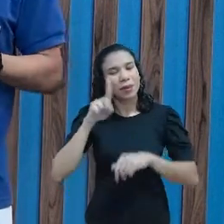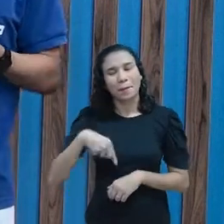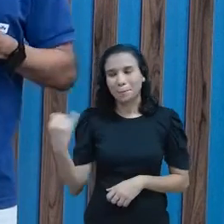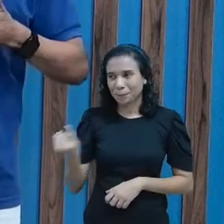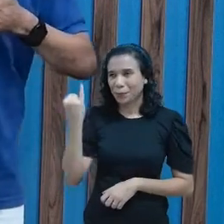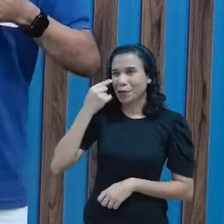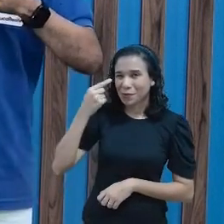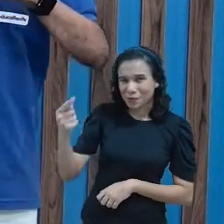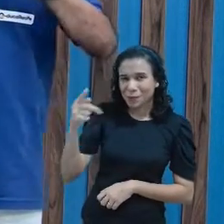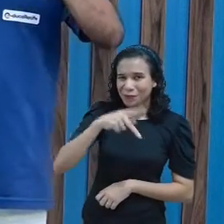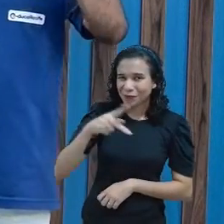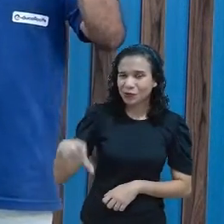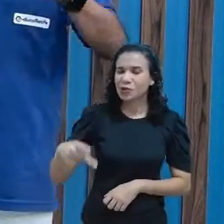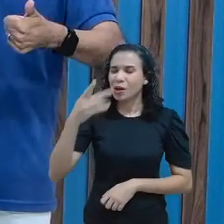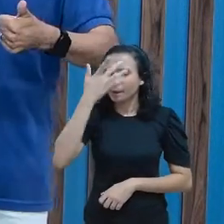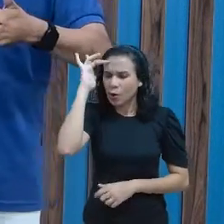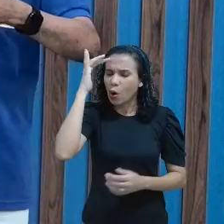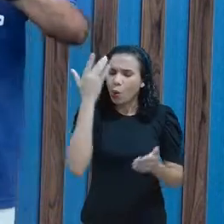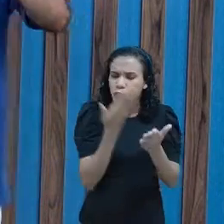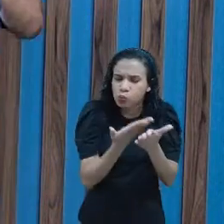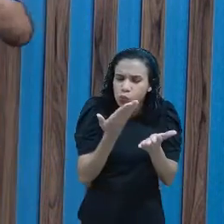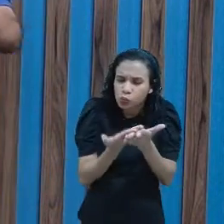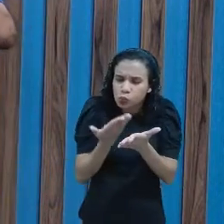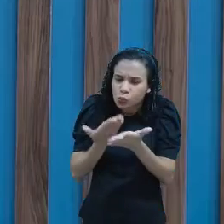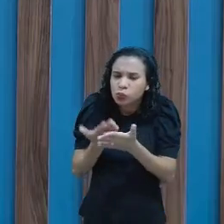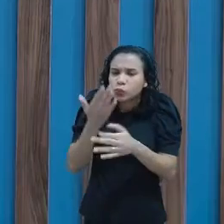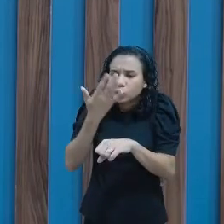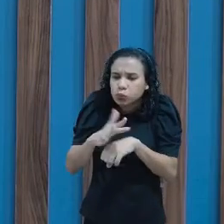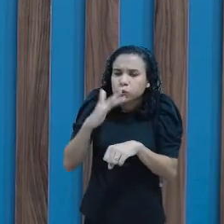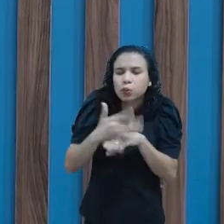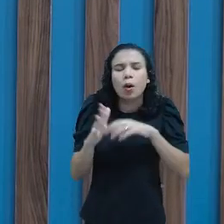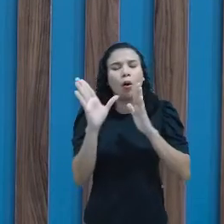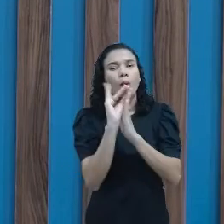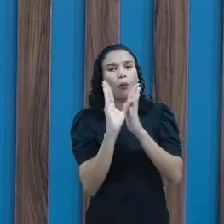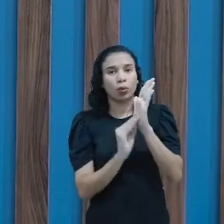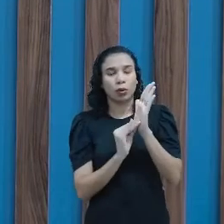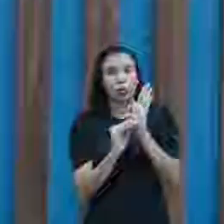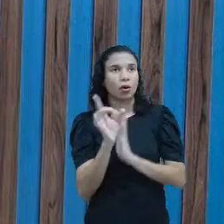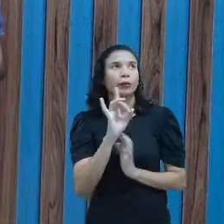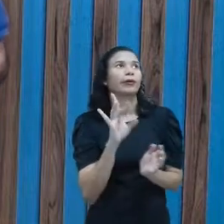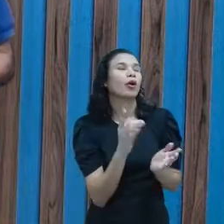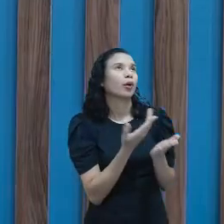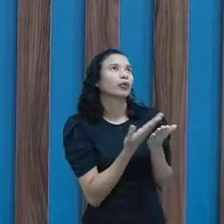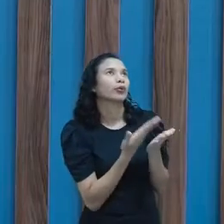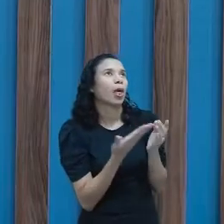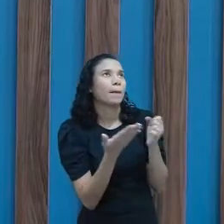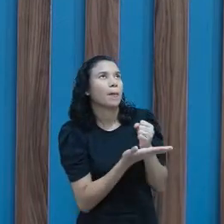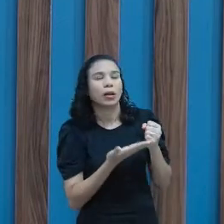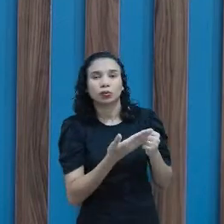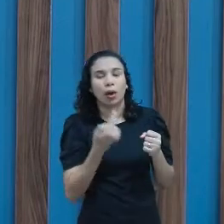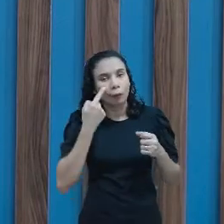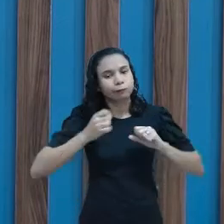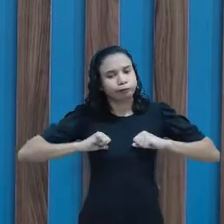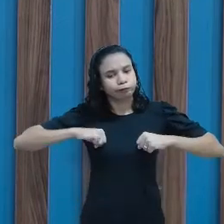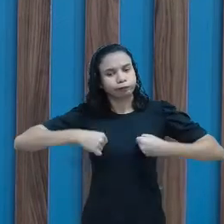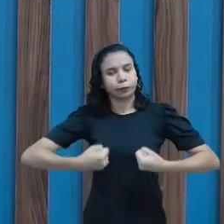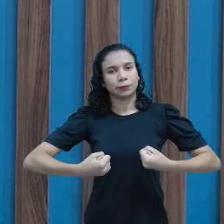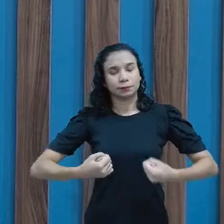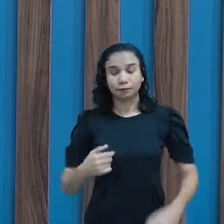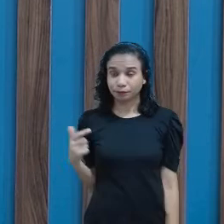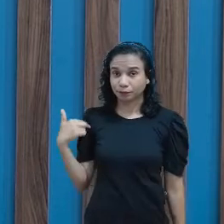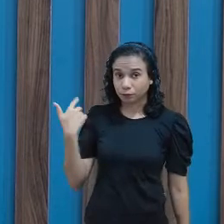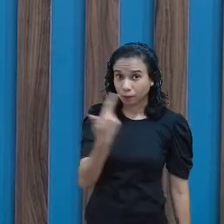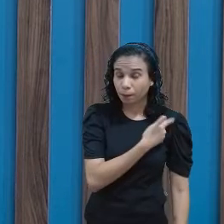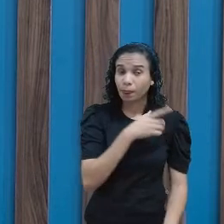professora Marta? Estar aí, estar estudando, estar treinando todos os conteúdos, não estudar só para a escola, não é isso? Isso. Porque a gente